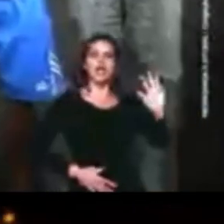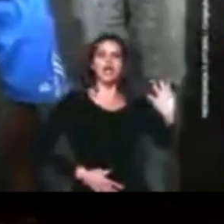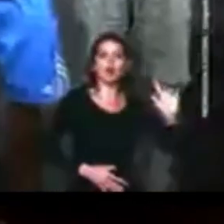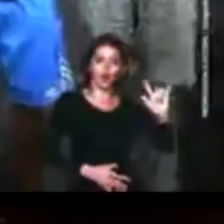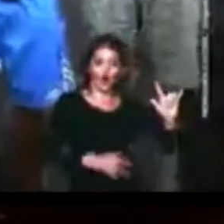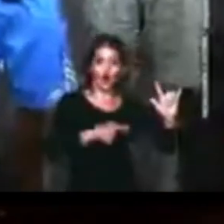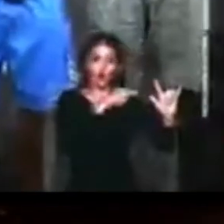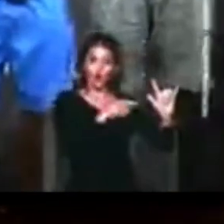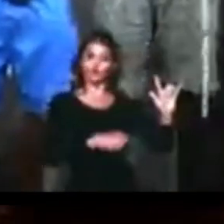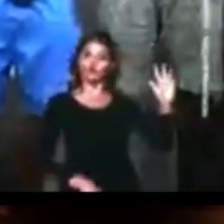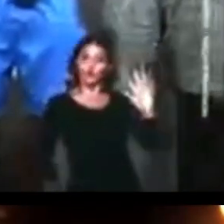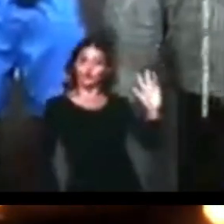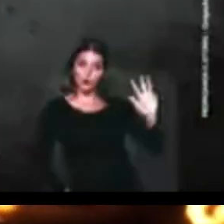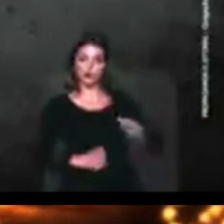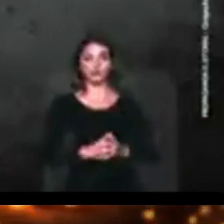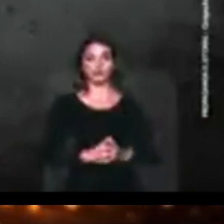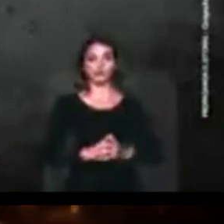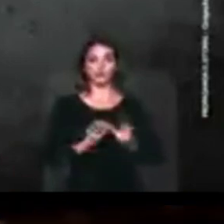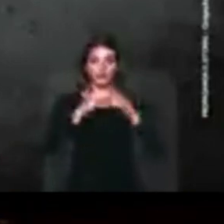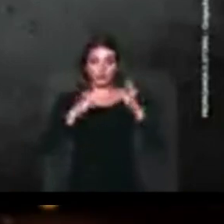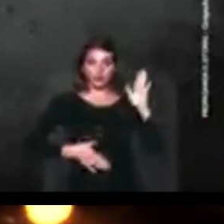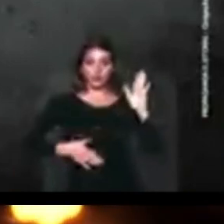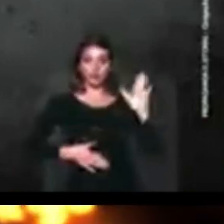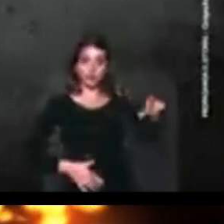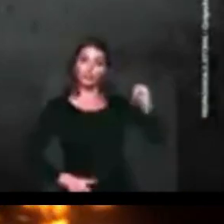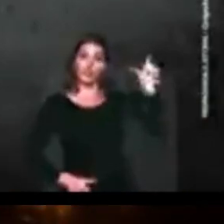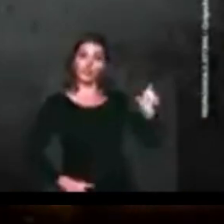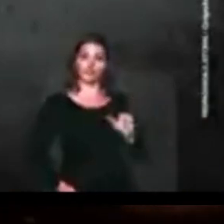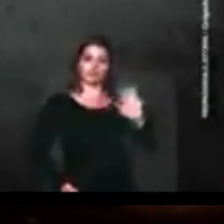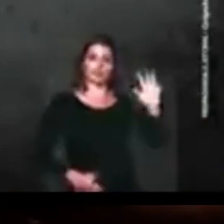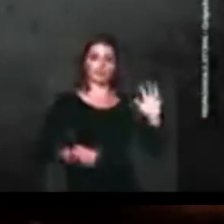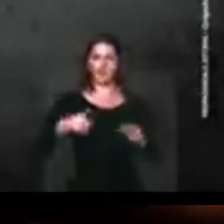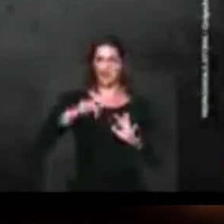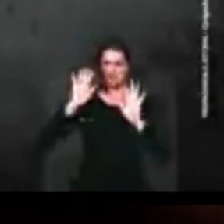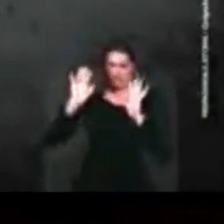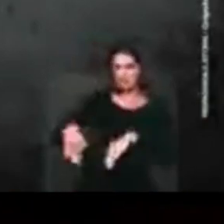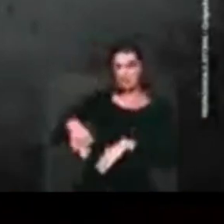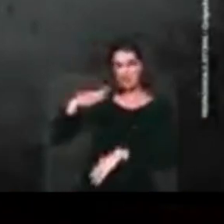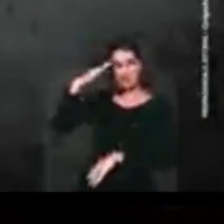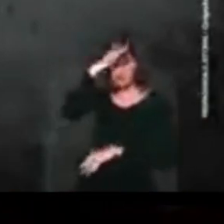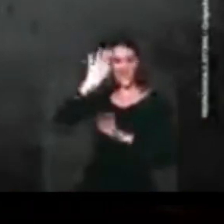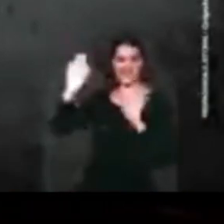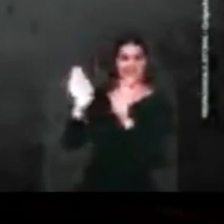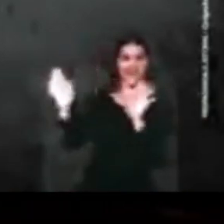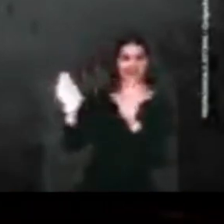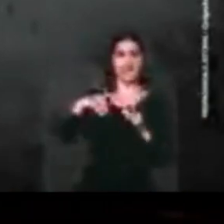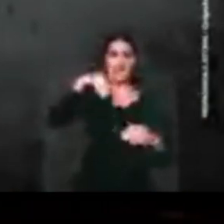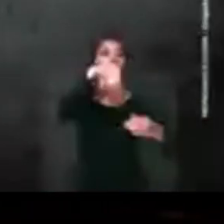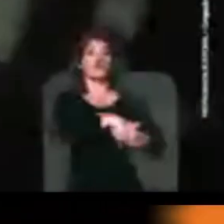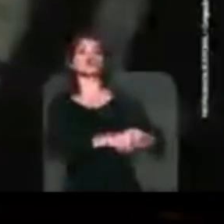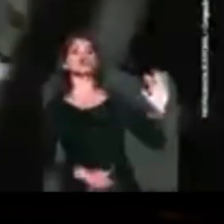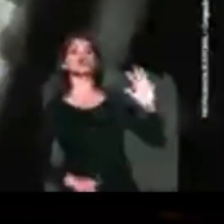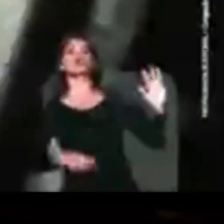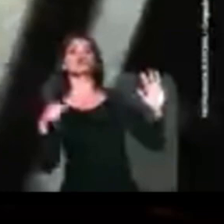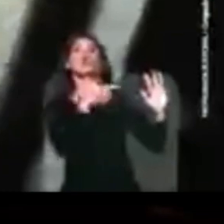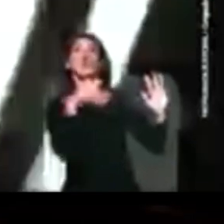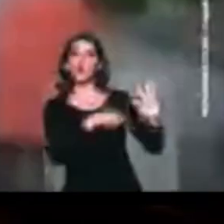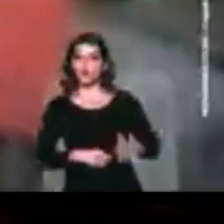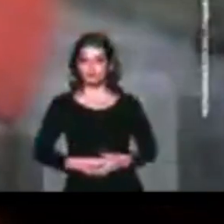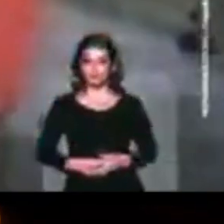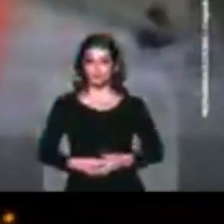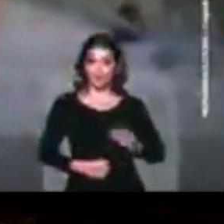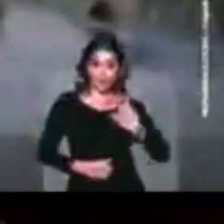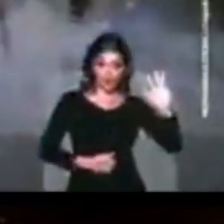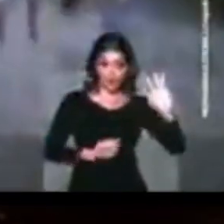criminosos escolheram Lula para presidente. Eu sou o Lula, não sou funcionário, não. Eu bato no Lula. Lula e os partidos